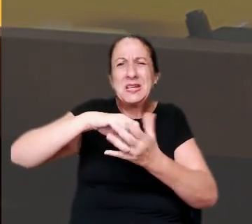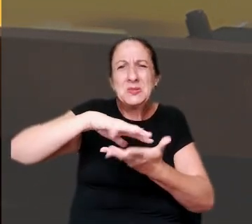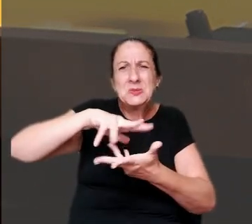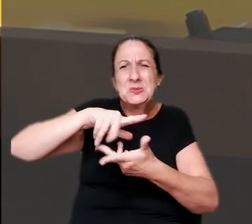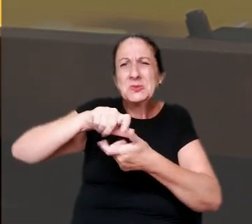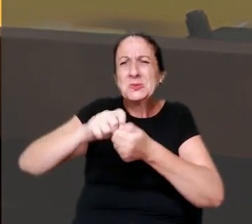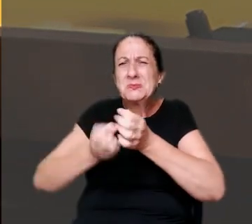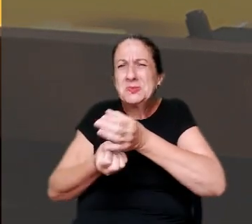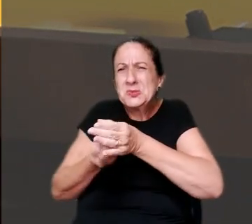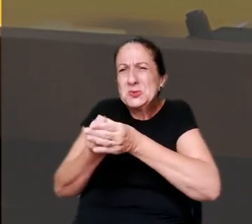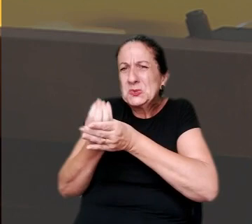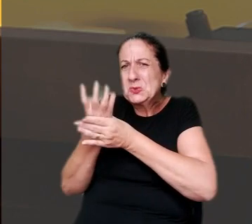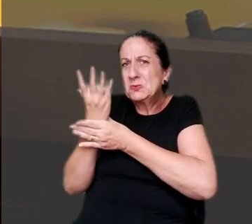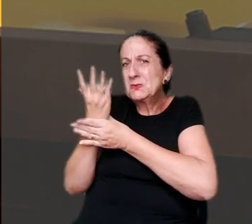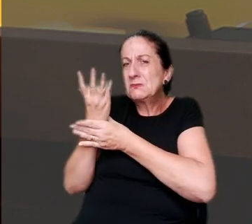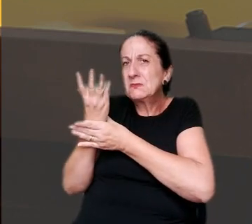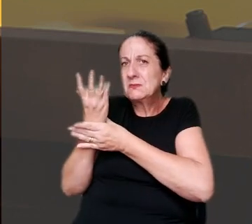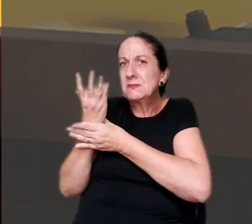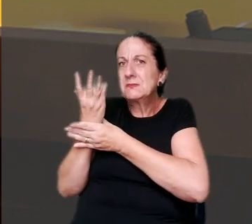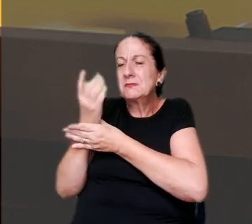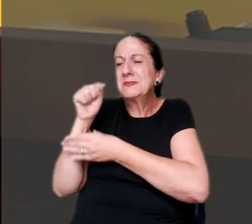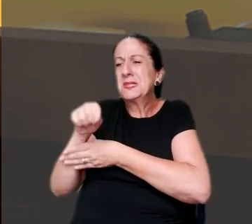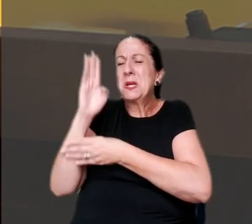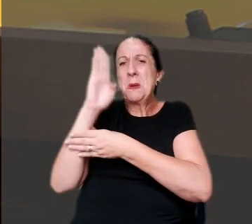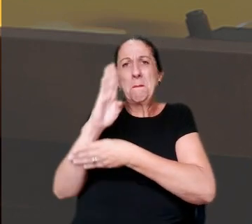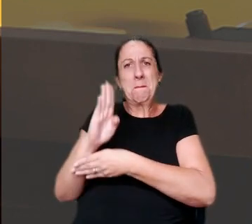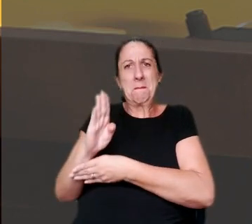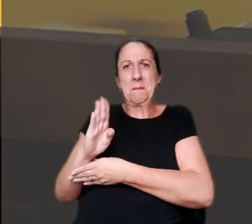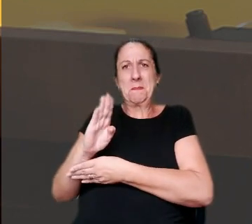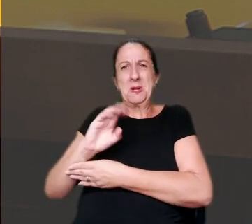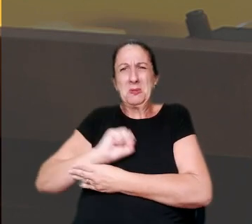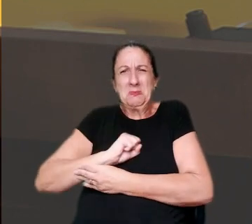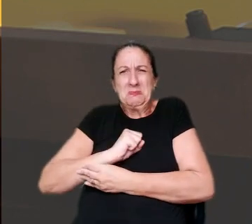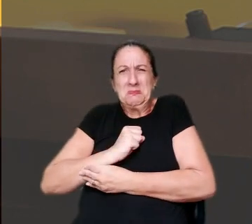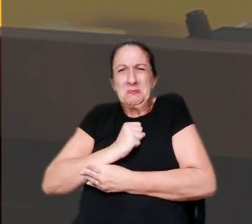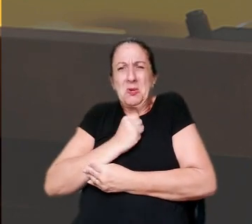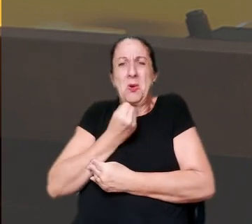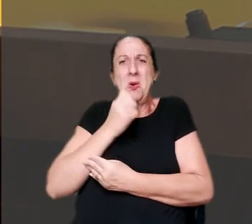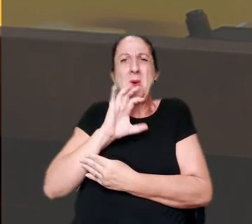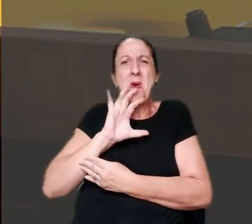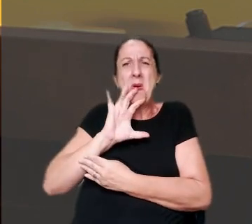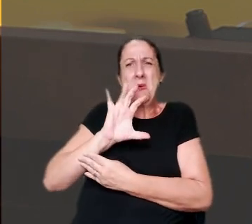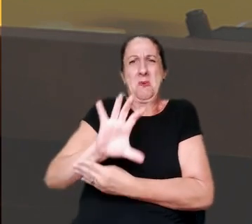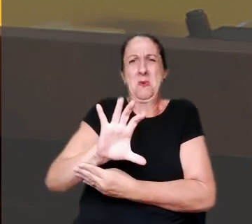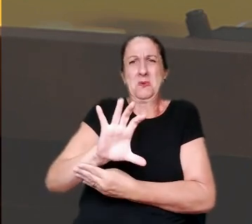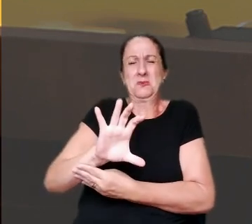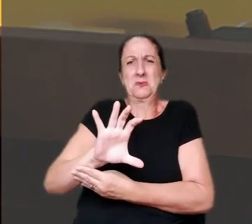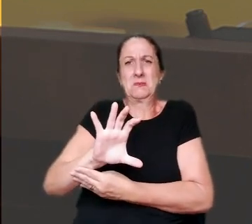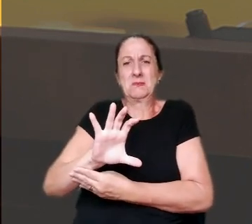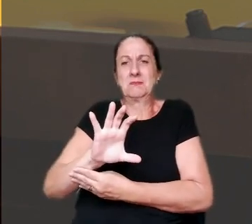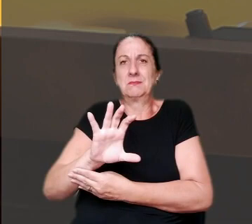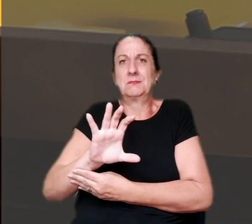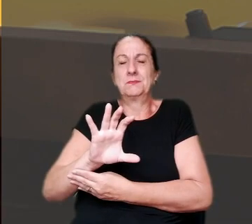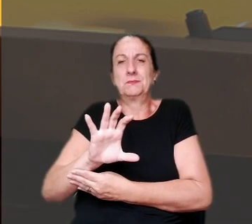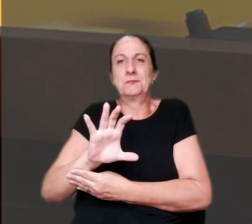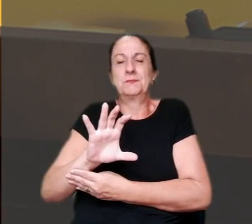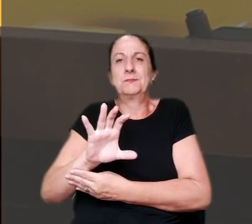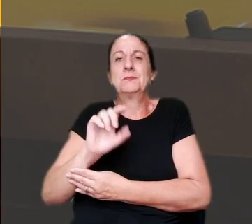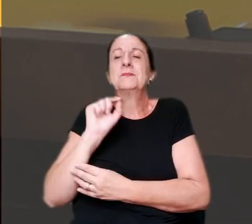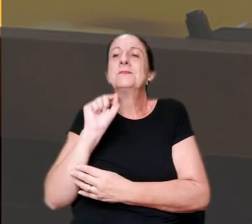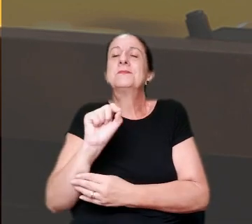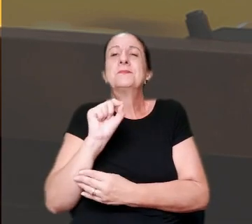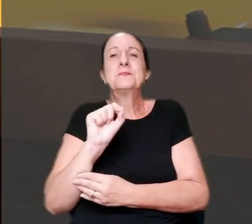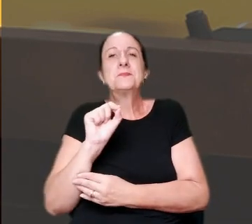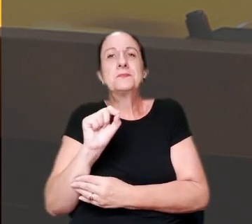entranhas da terra e fizeram surgir, né, os brasileiros que odeiam, que cultivam o ódio,